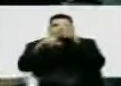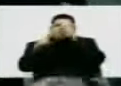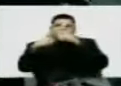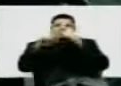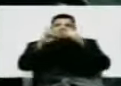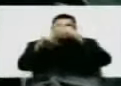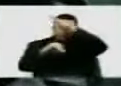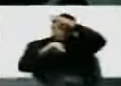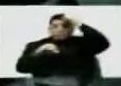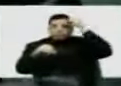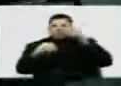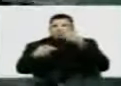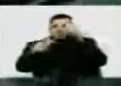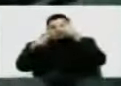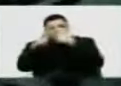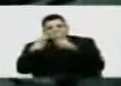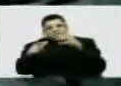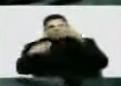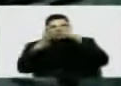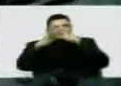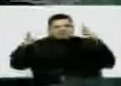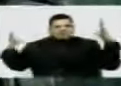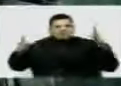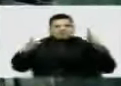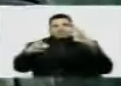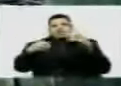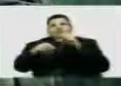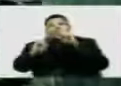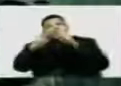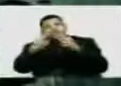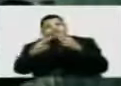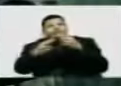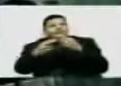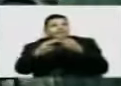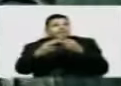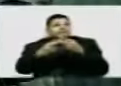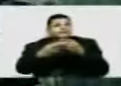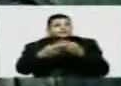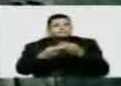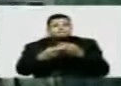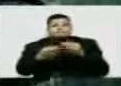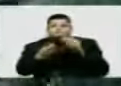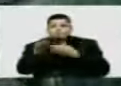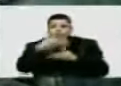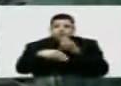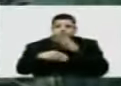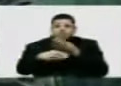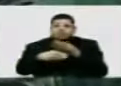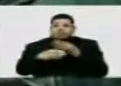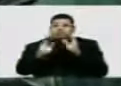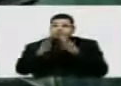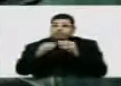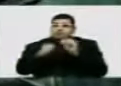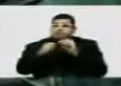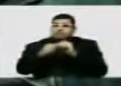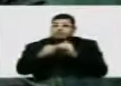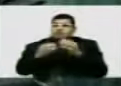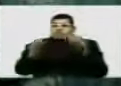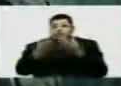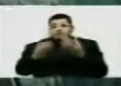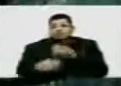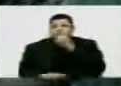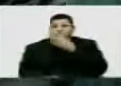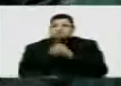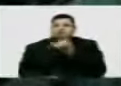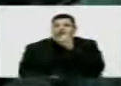situação difícil. E nós precisamos ter realidade ou agir de forma realista diante daquilo que está acontecendo